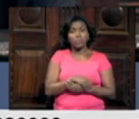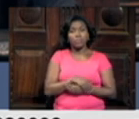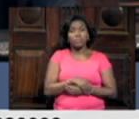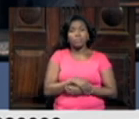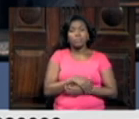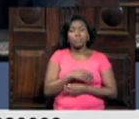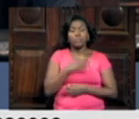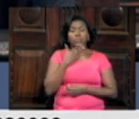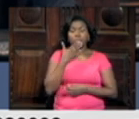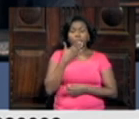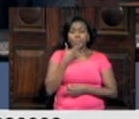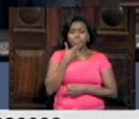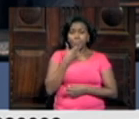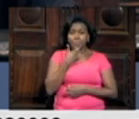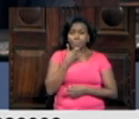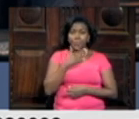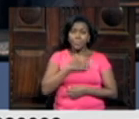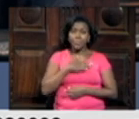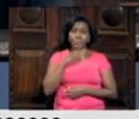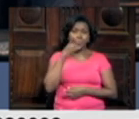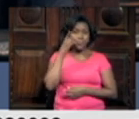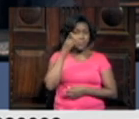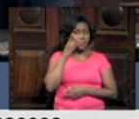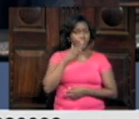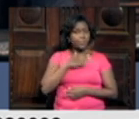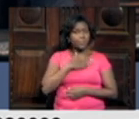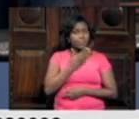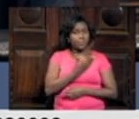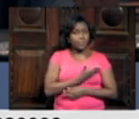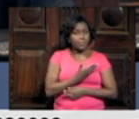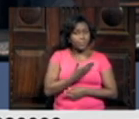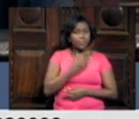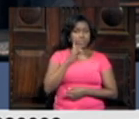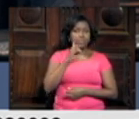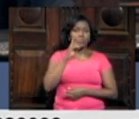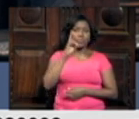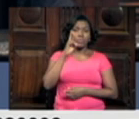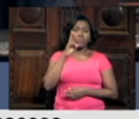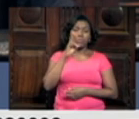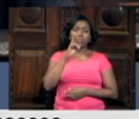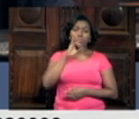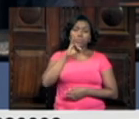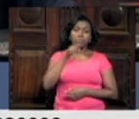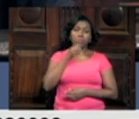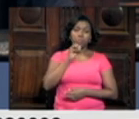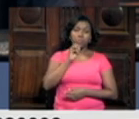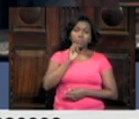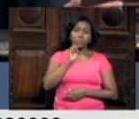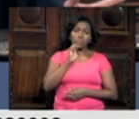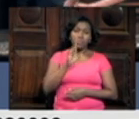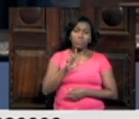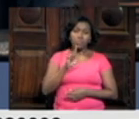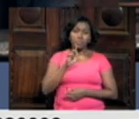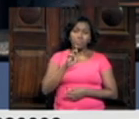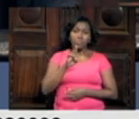perdão aqui ao meu deputado, meu amigo, doutor José Luiz Nance, mas